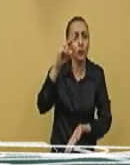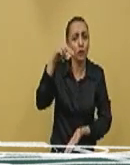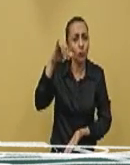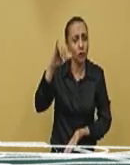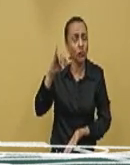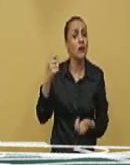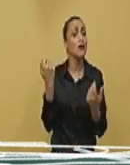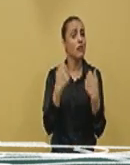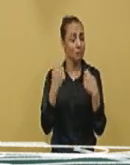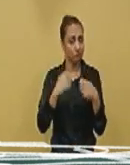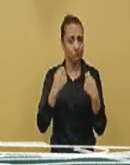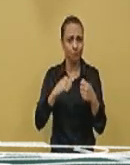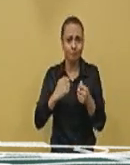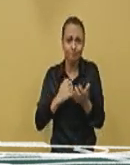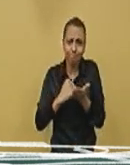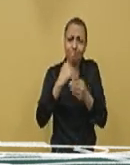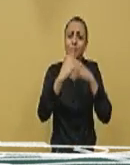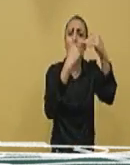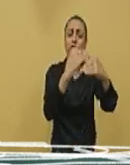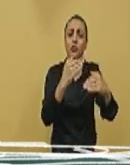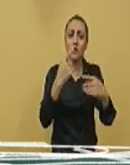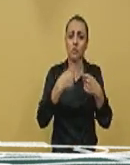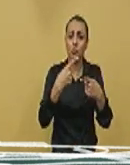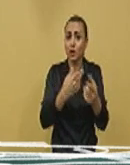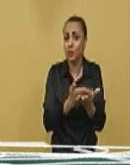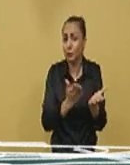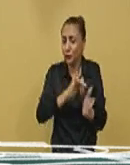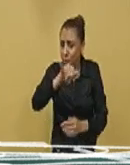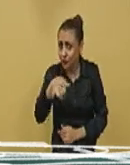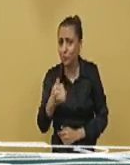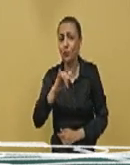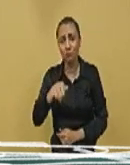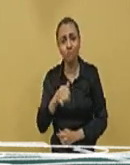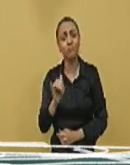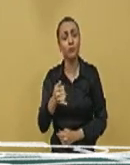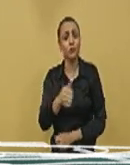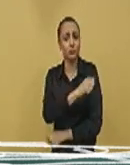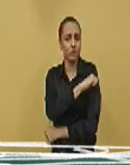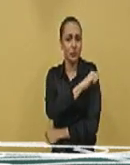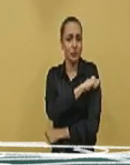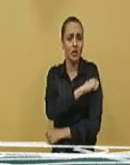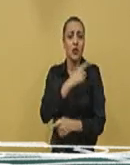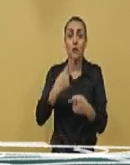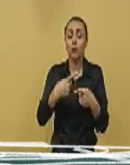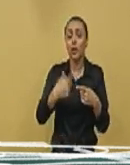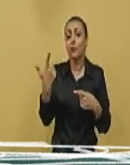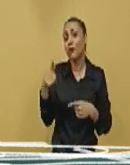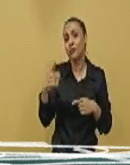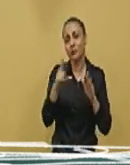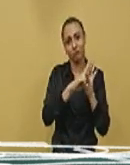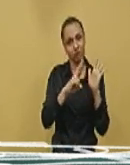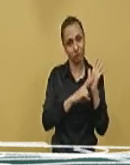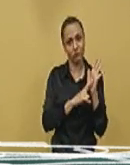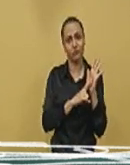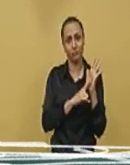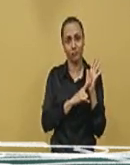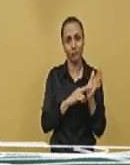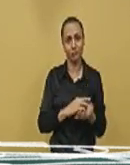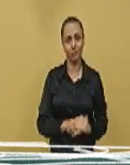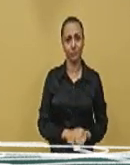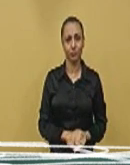precisamos avançar nesse sentido. A universidade está perdendo muita oportunidade para os nossos alunos por não ter essa regulamentação.